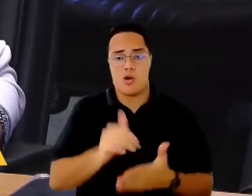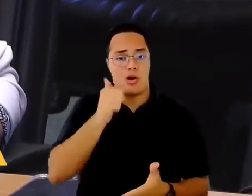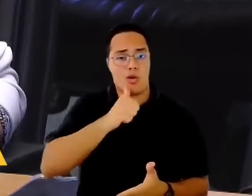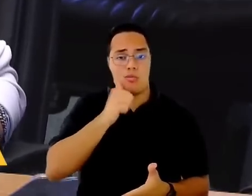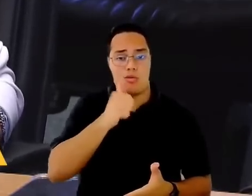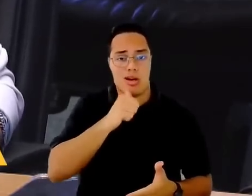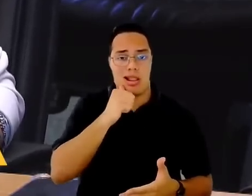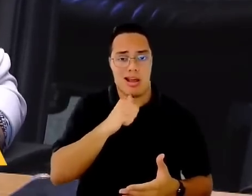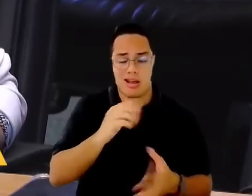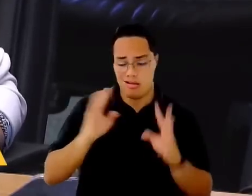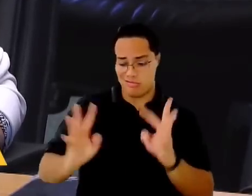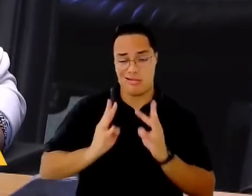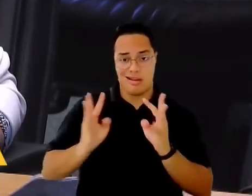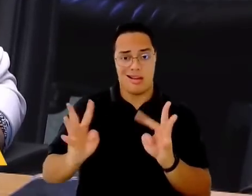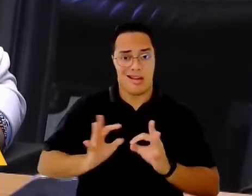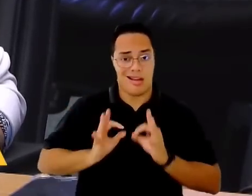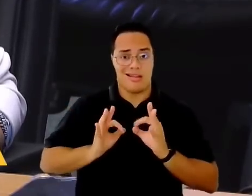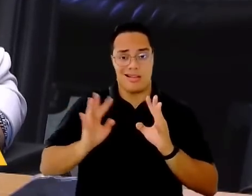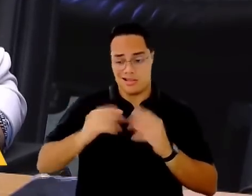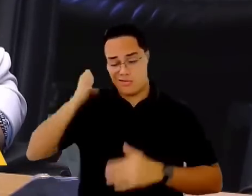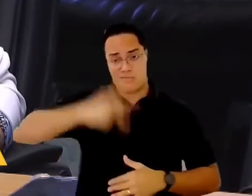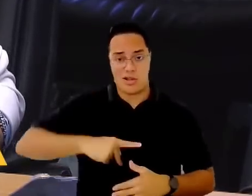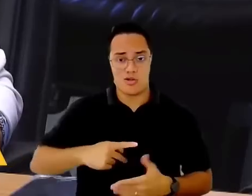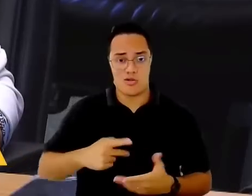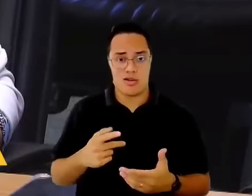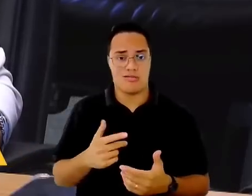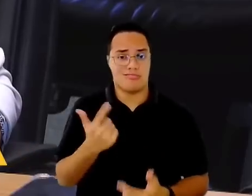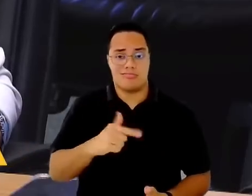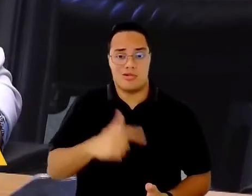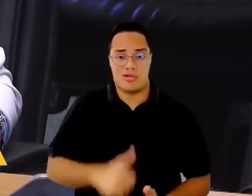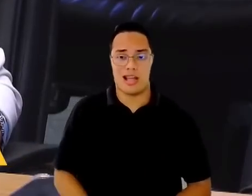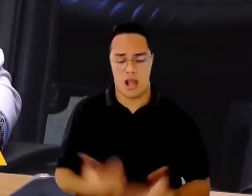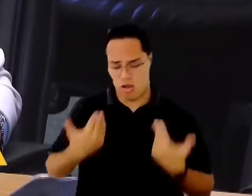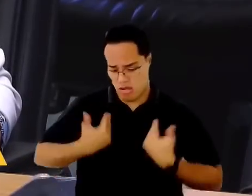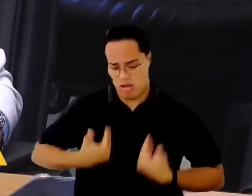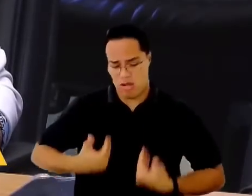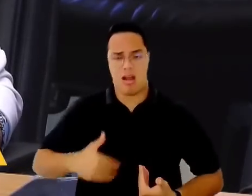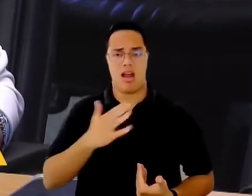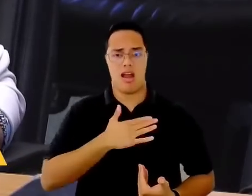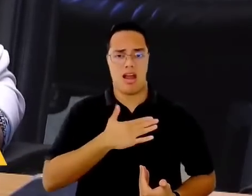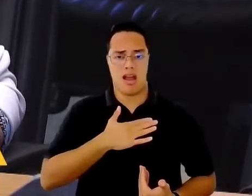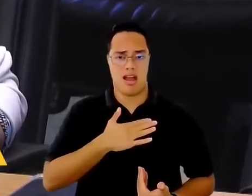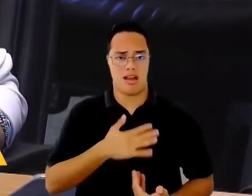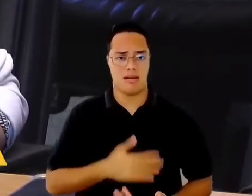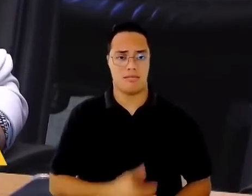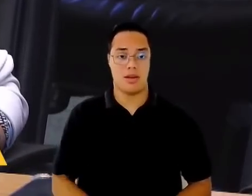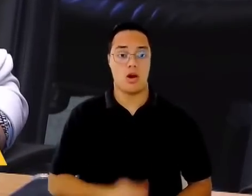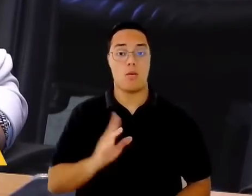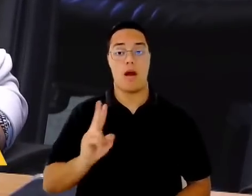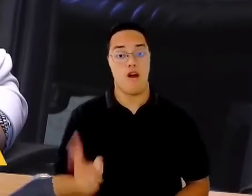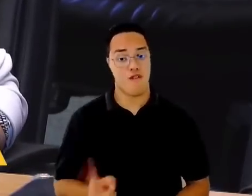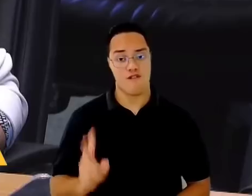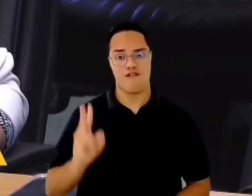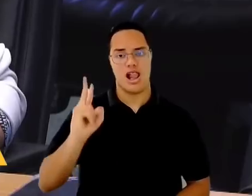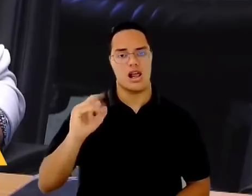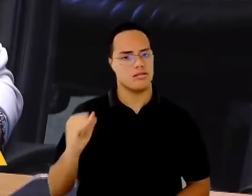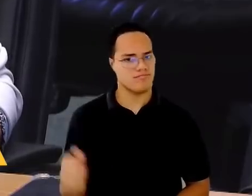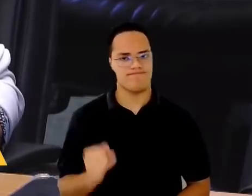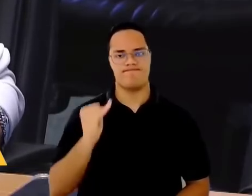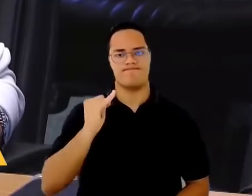porque o corpo é meu mas o valor que eu dou no meu corpo é muito importante